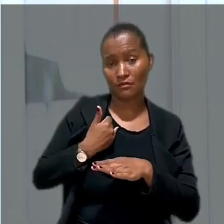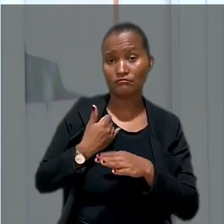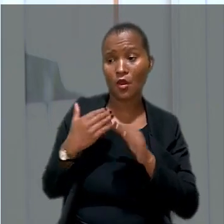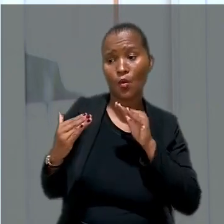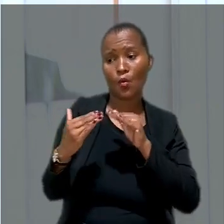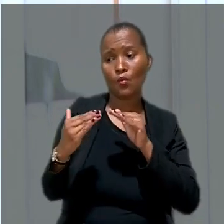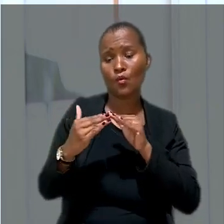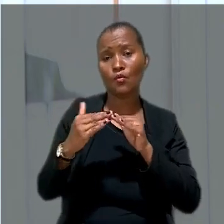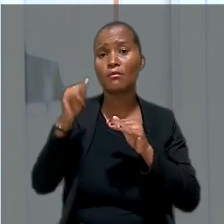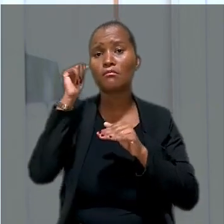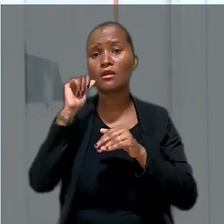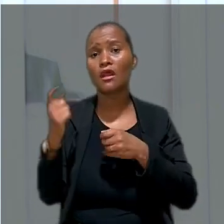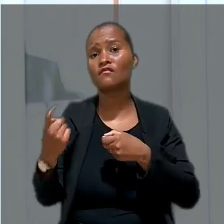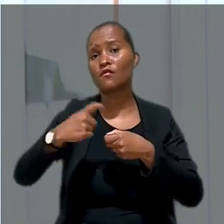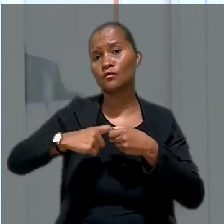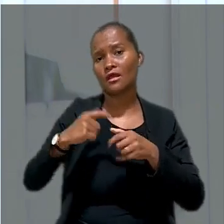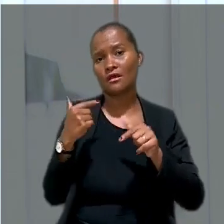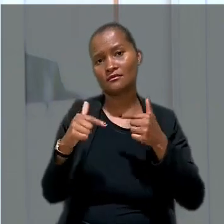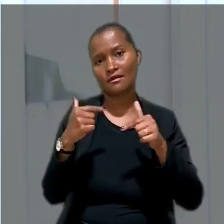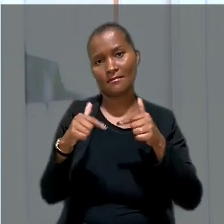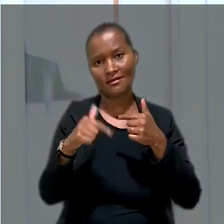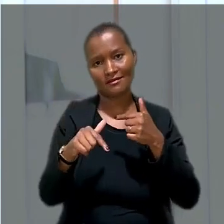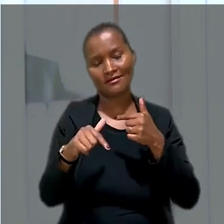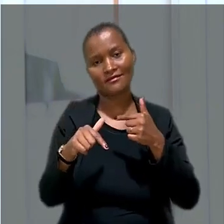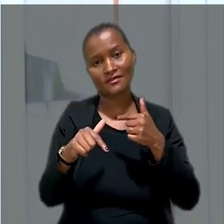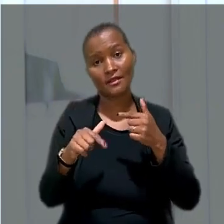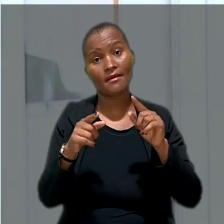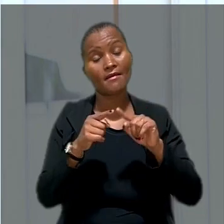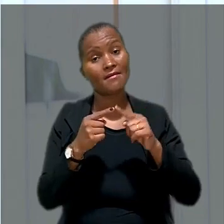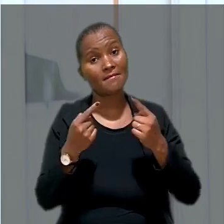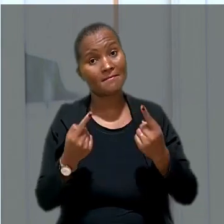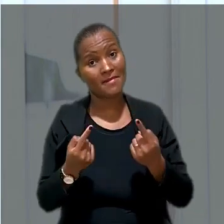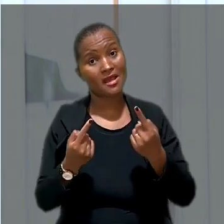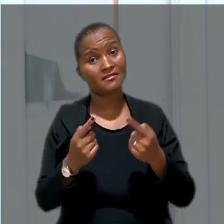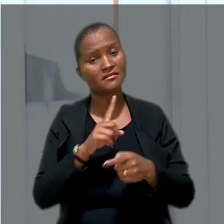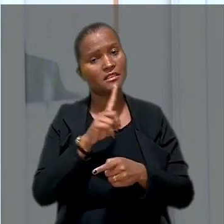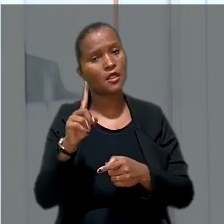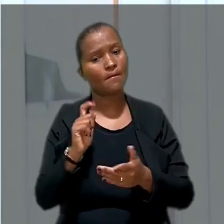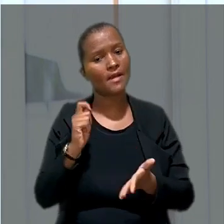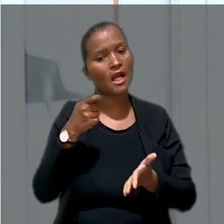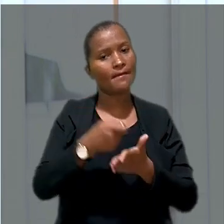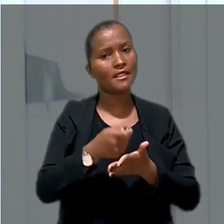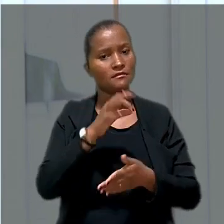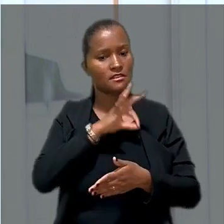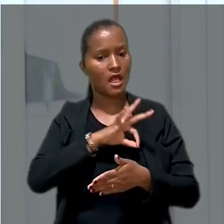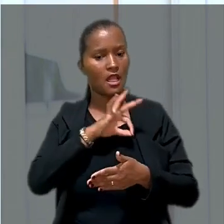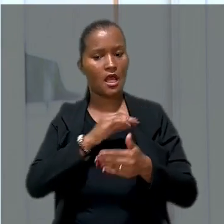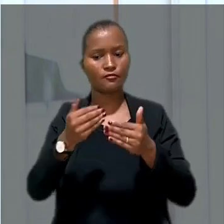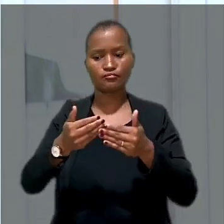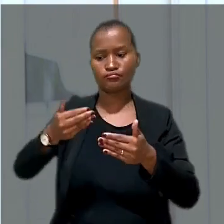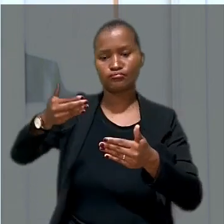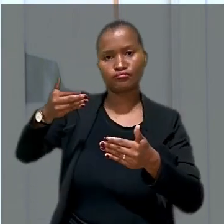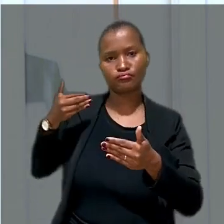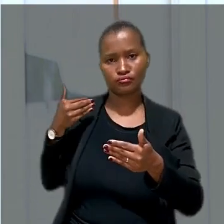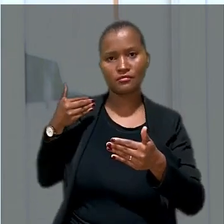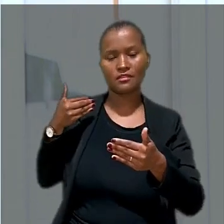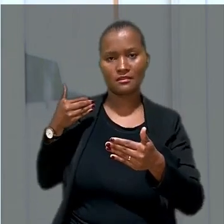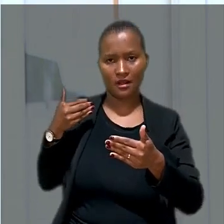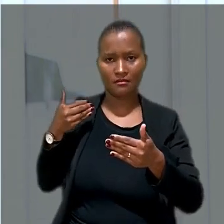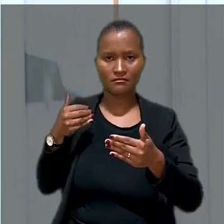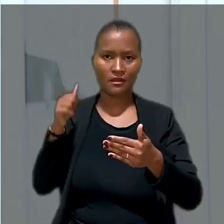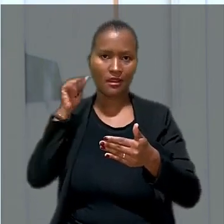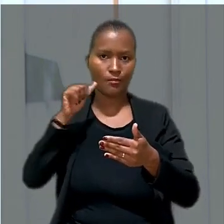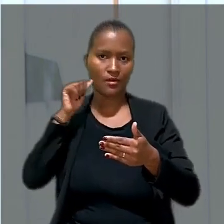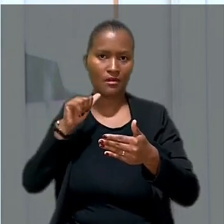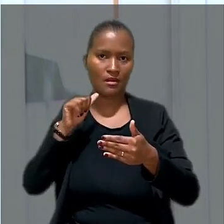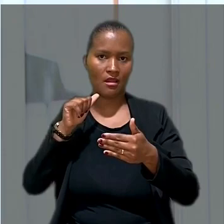situação, concordou com o retorno da profissional ao trabalho, mas sem o pagamento dos salários referentes ao período em